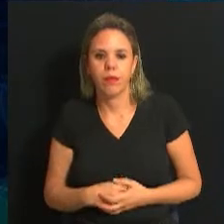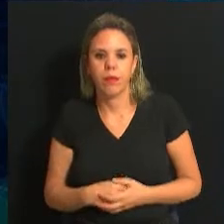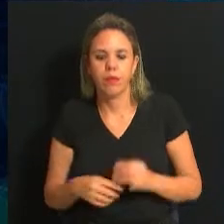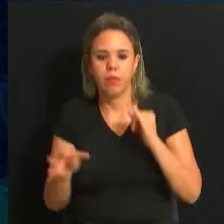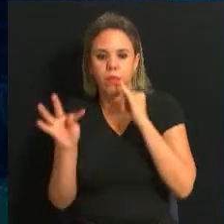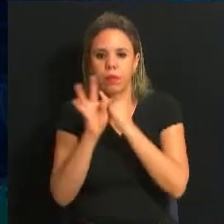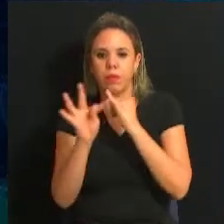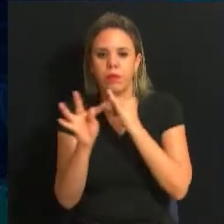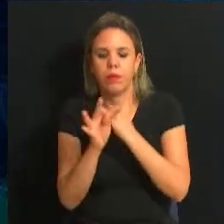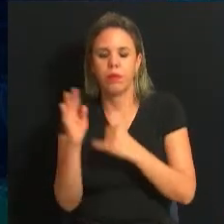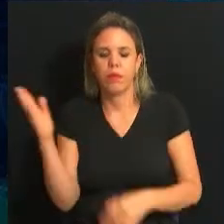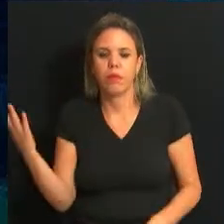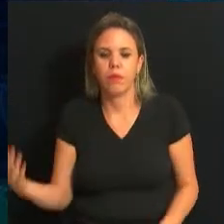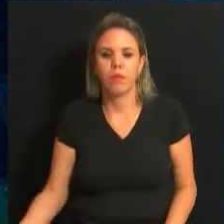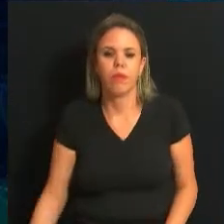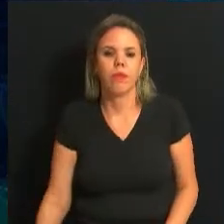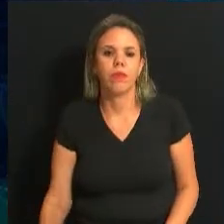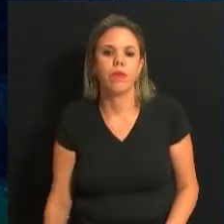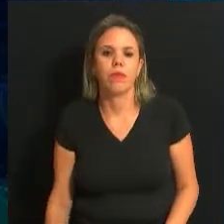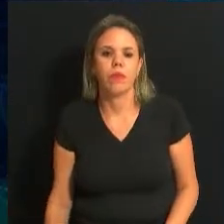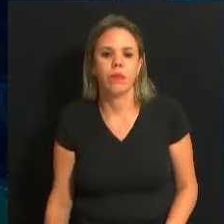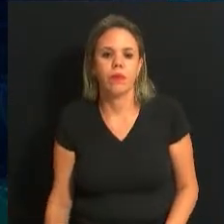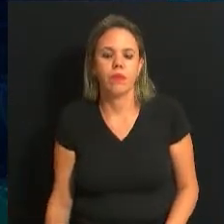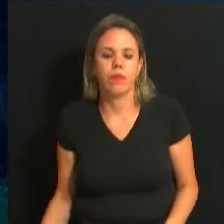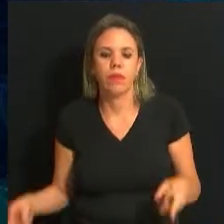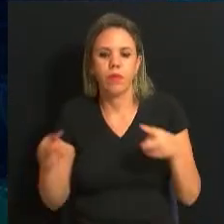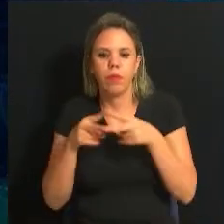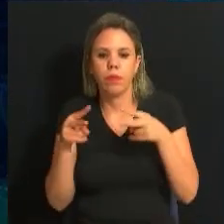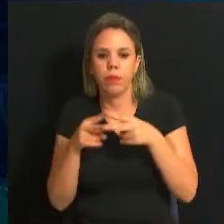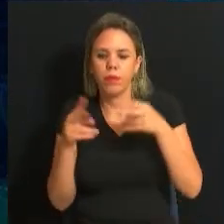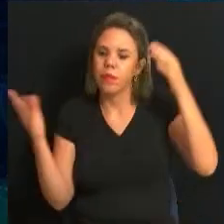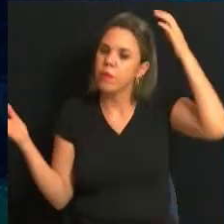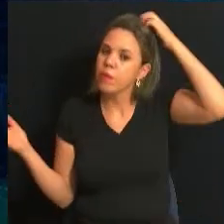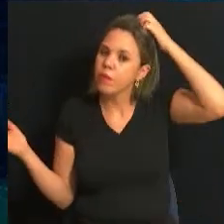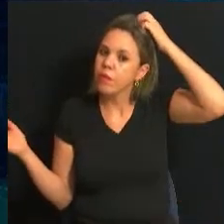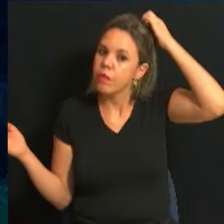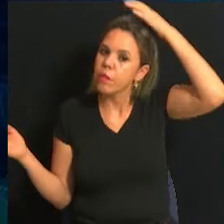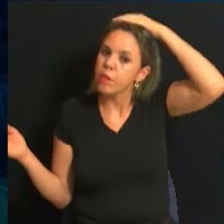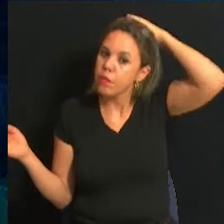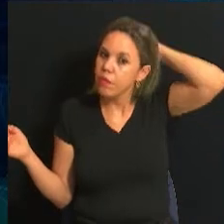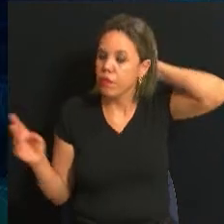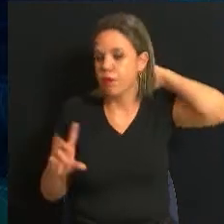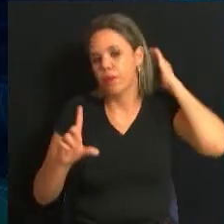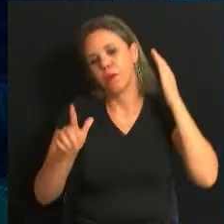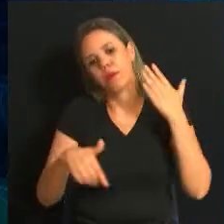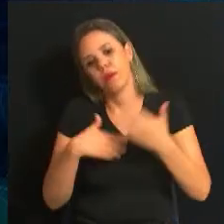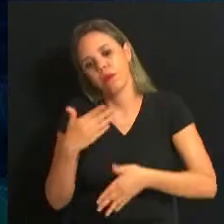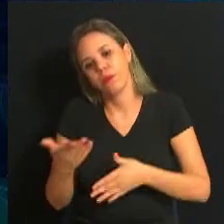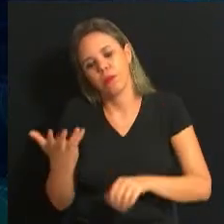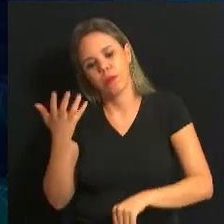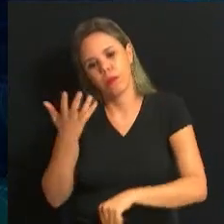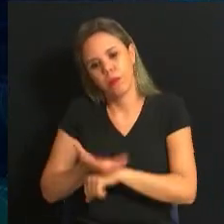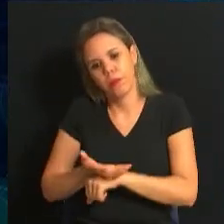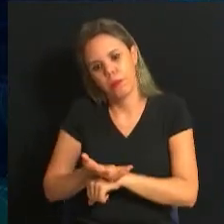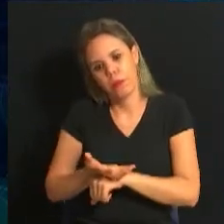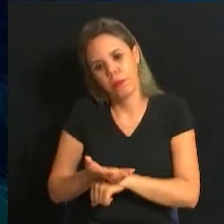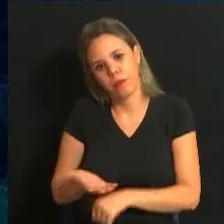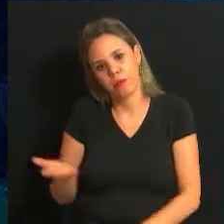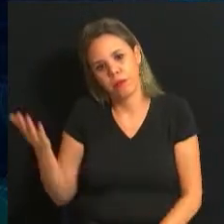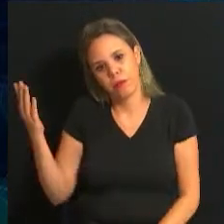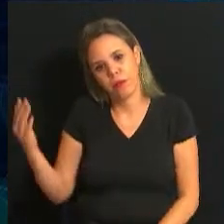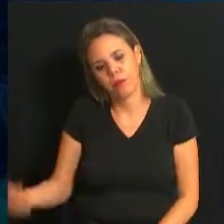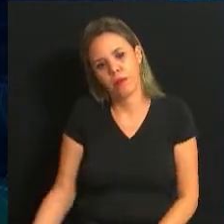Itatiba, 343, Paulínia, 323, na sequência, Nova Odessa, com